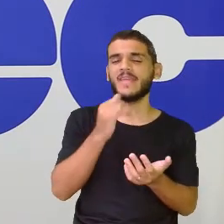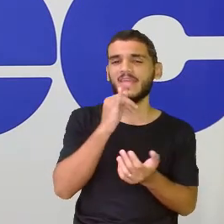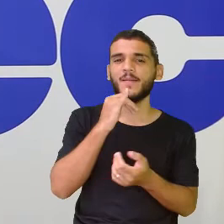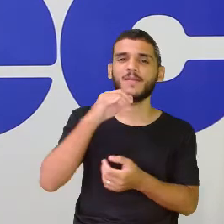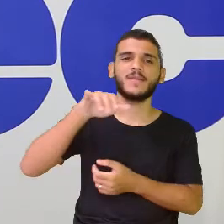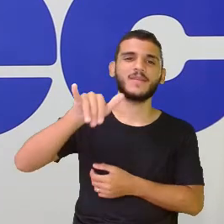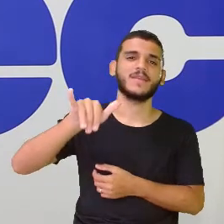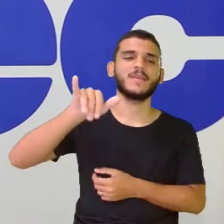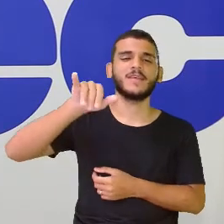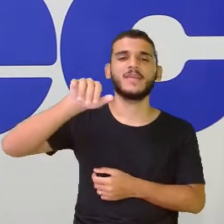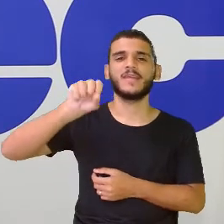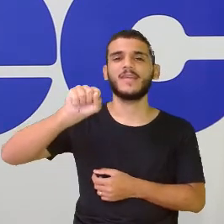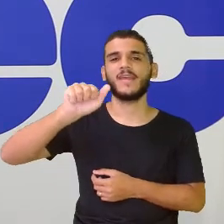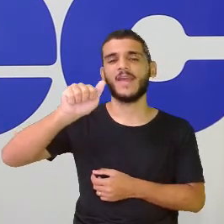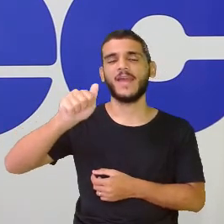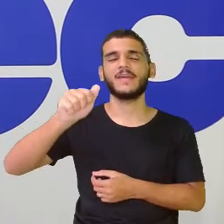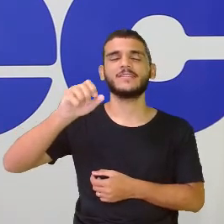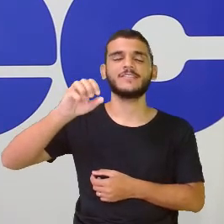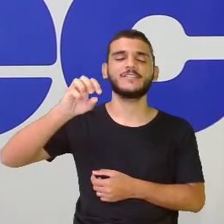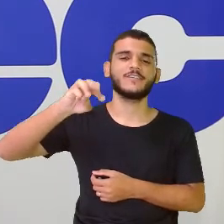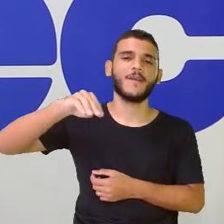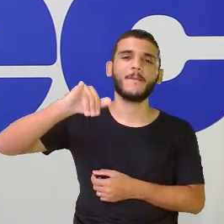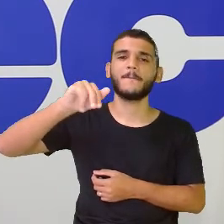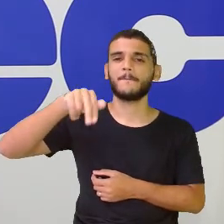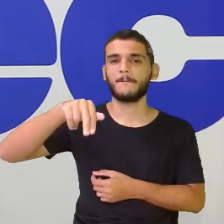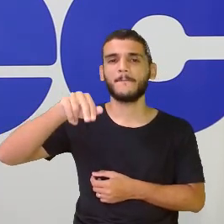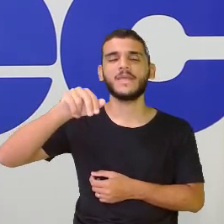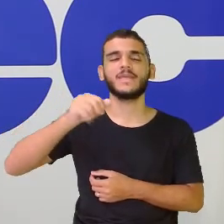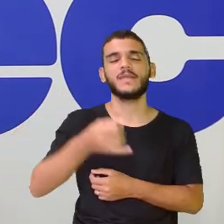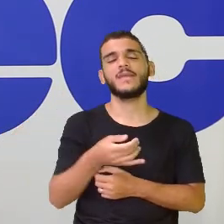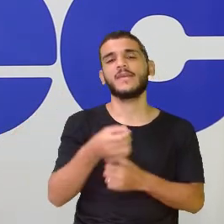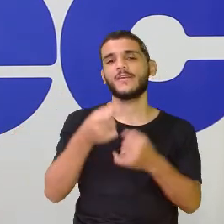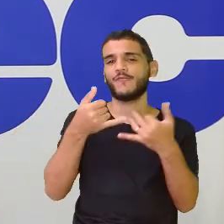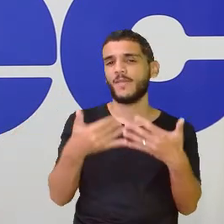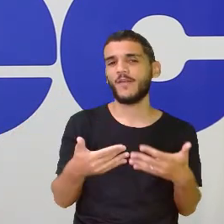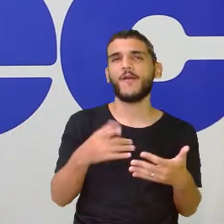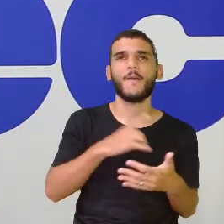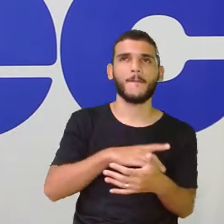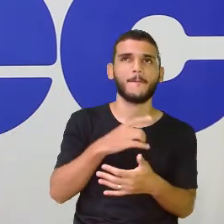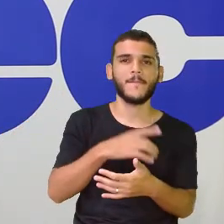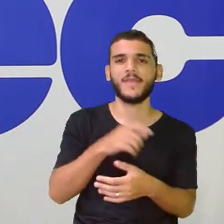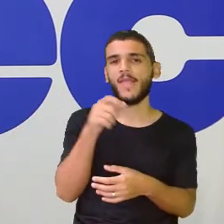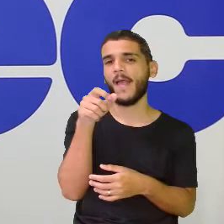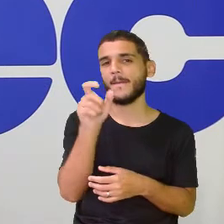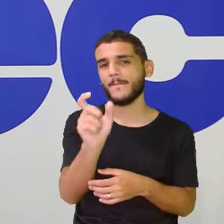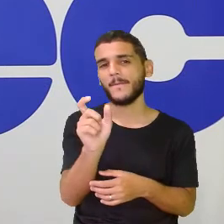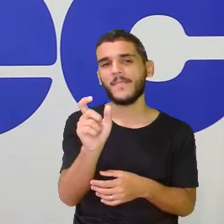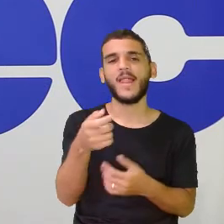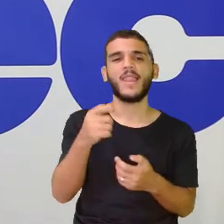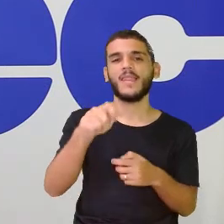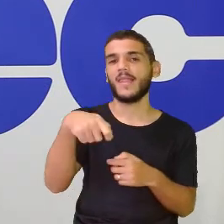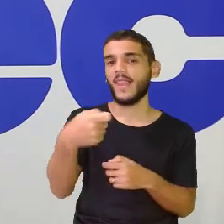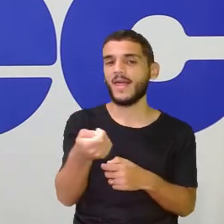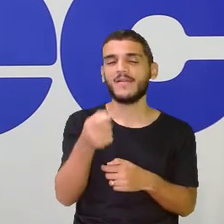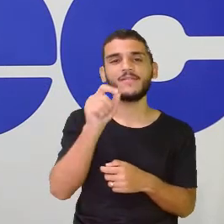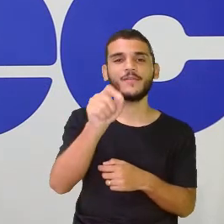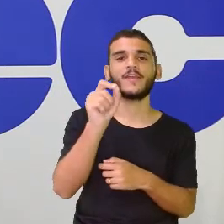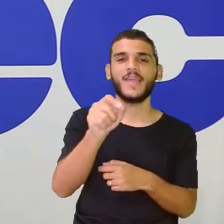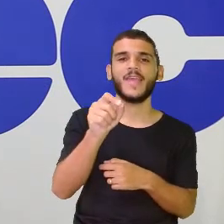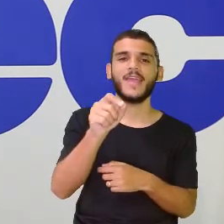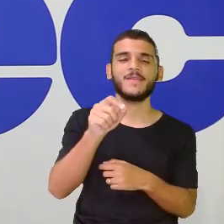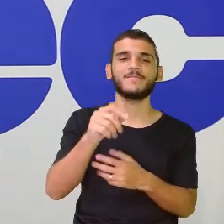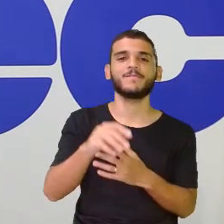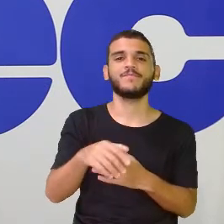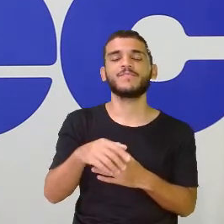de Halloween. Então, eles estão aqui sempre comentando, né? Inclusive, eu não sei porquê, viu? colocaram